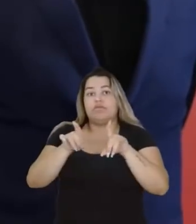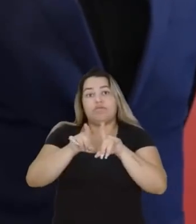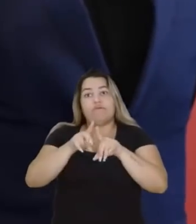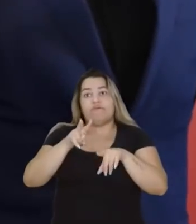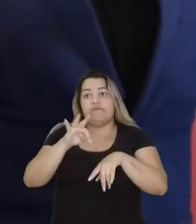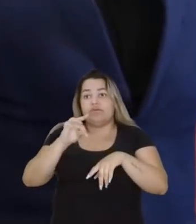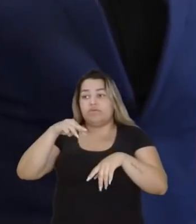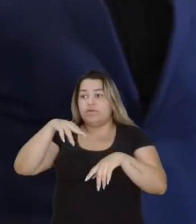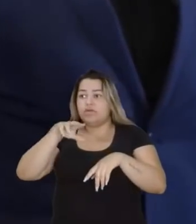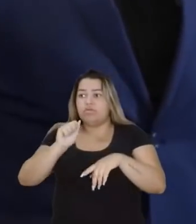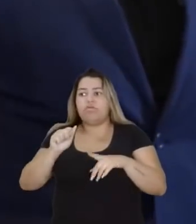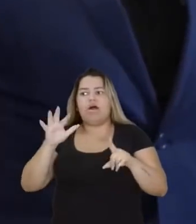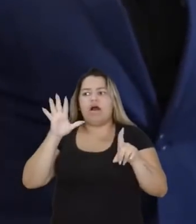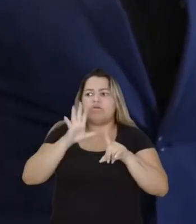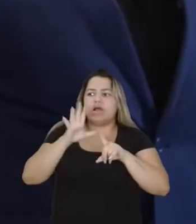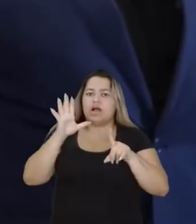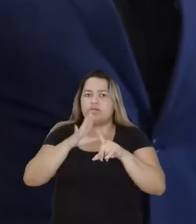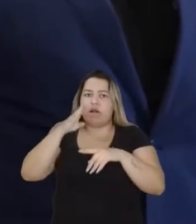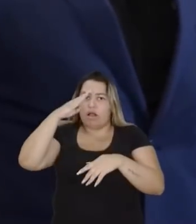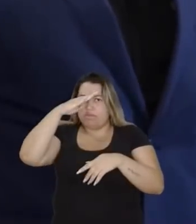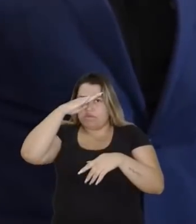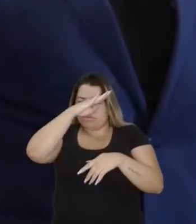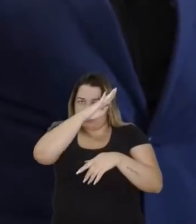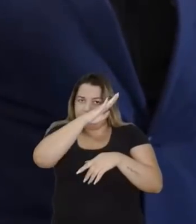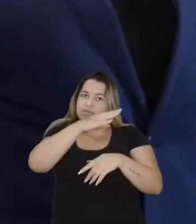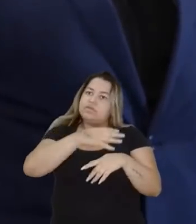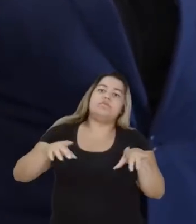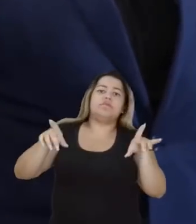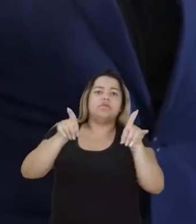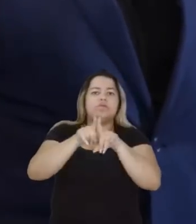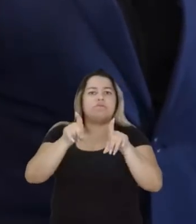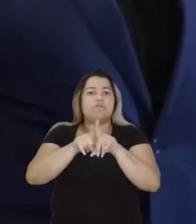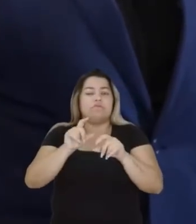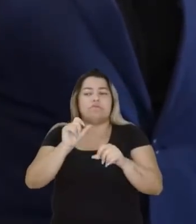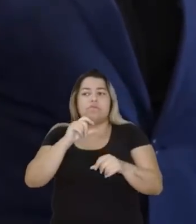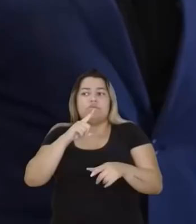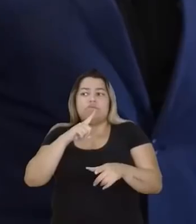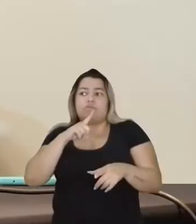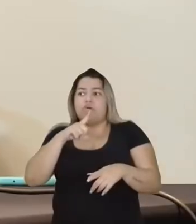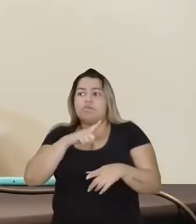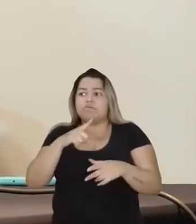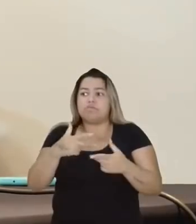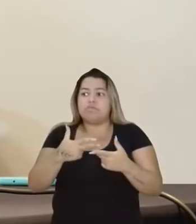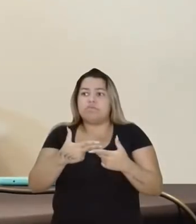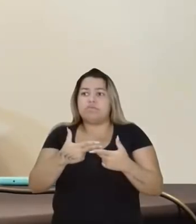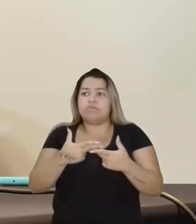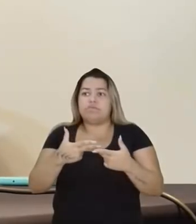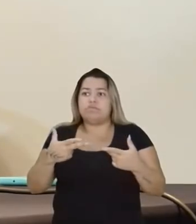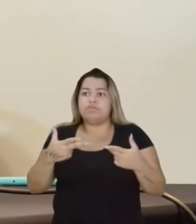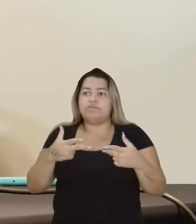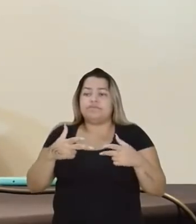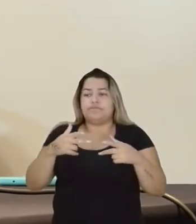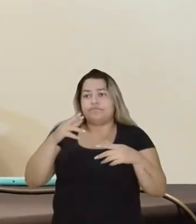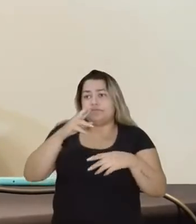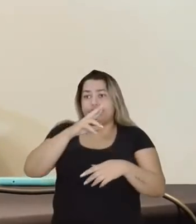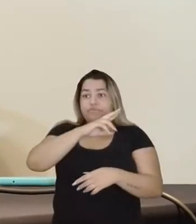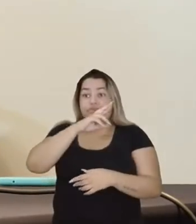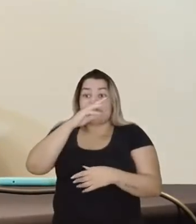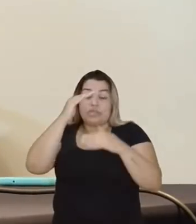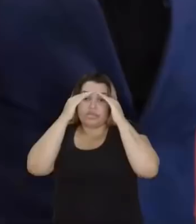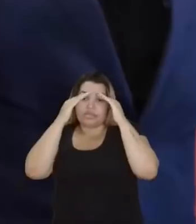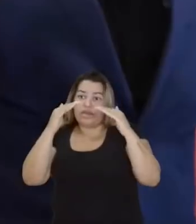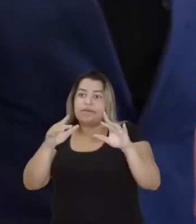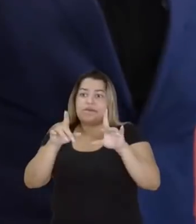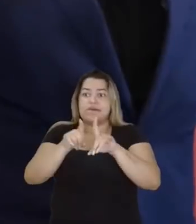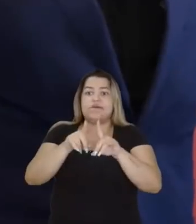bolsonarista. Acho que não dá para a gente deixar essas coisas sem regulação, precisa. Twitter e Facebook também? Oi? Twitter, Facebook Ele já, e o Instagram?